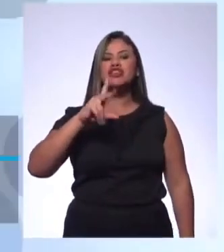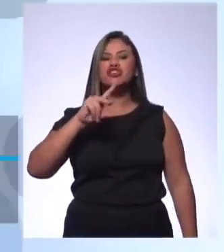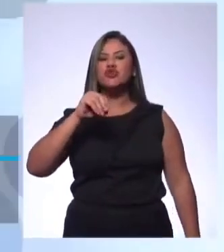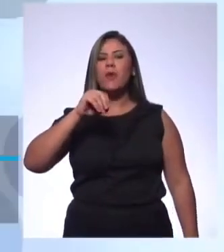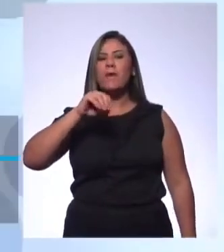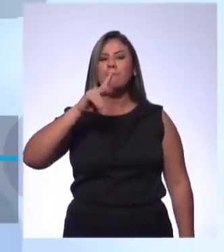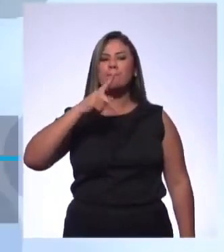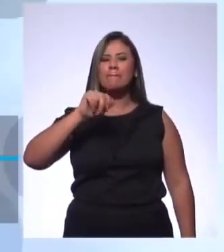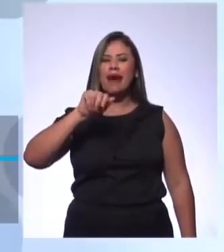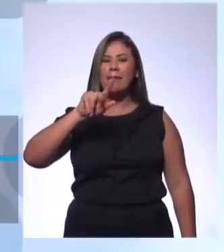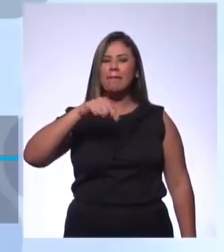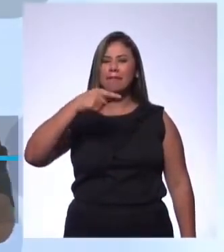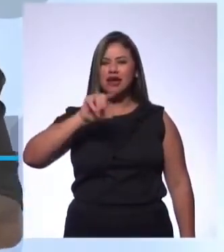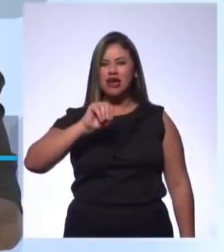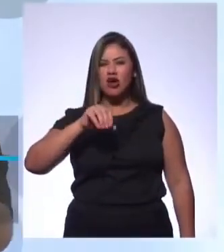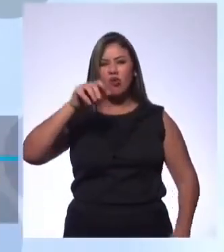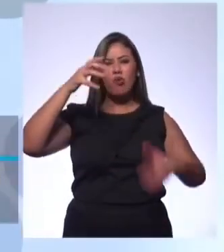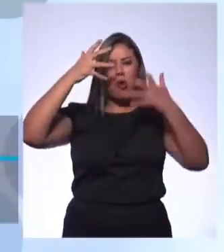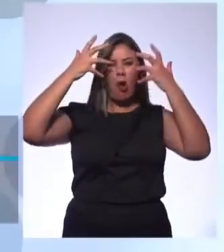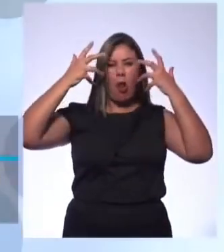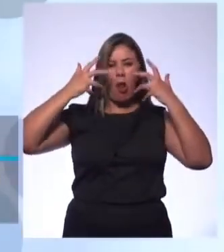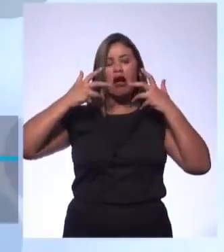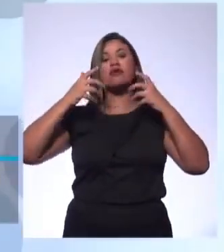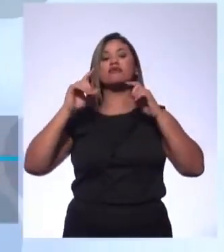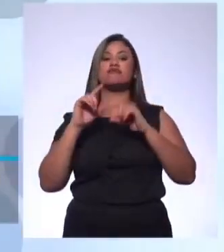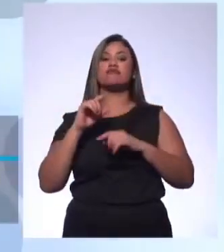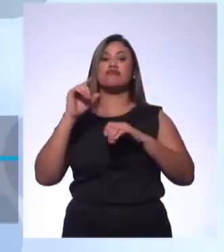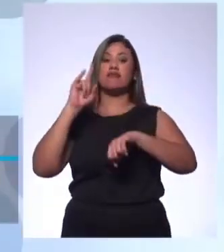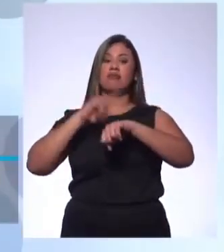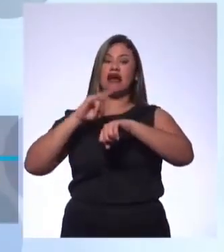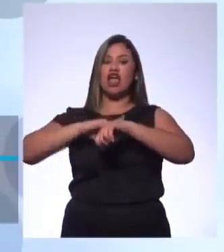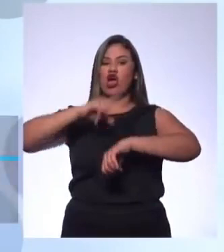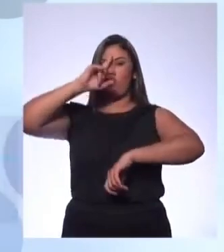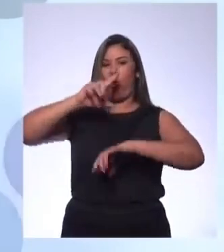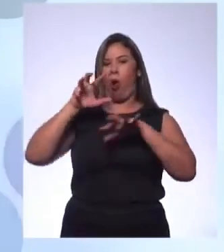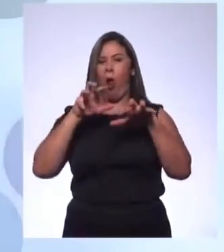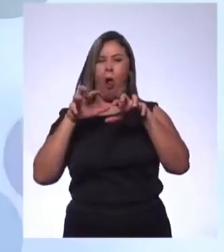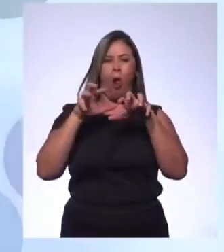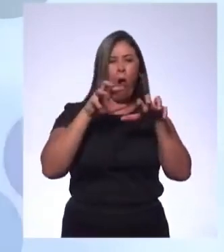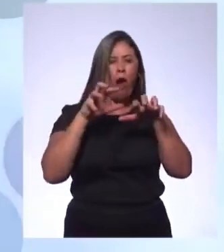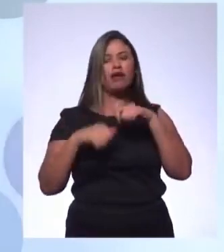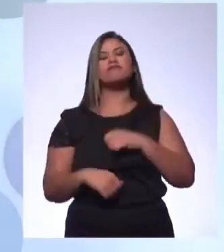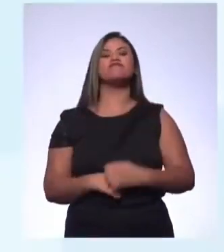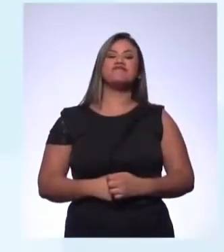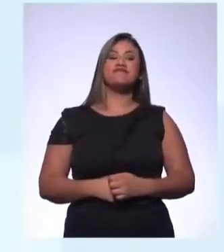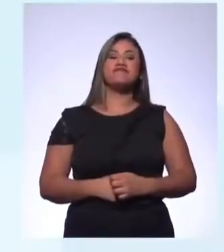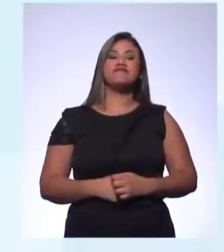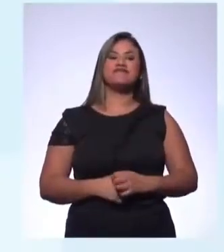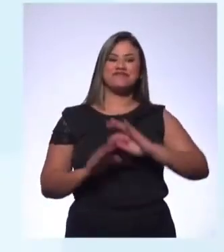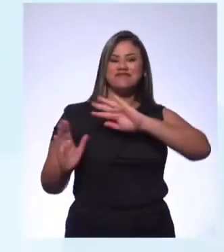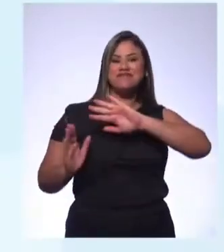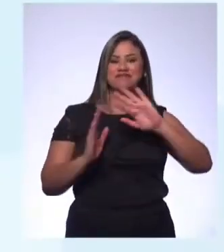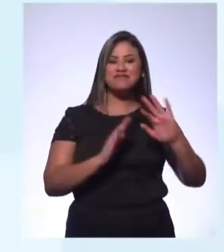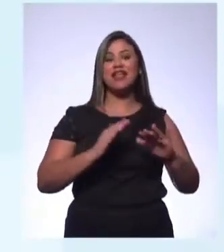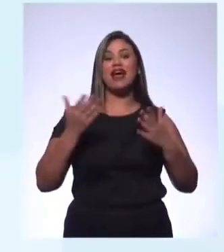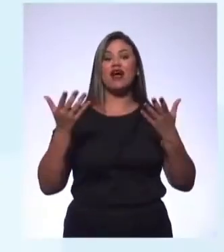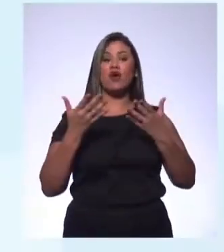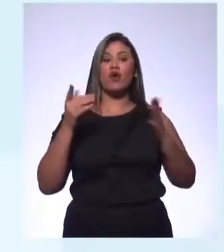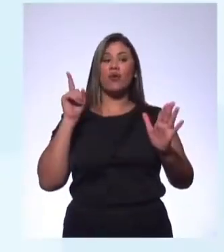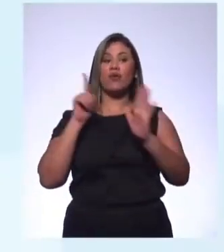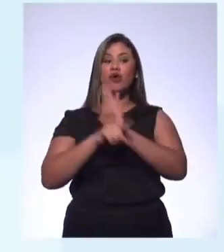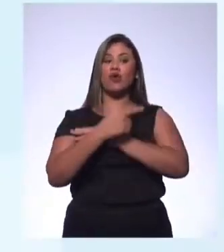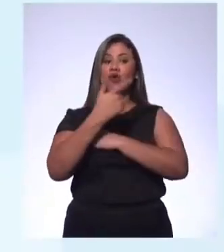banheiro, mas loira do banheiro já na escola, né? Isso já depois, né? Vamos lá então, agora presta atenção, a diferença da pergunta. Olha na tela. Você lembra a